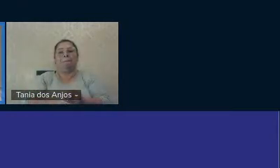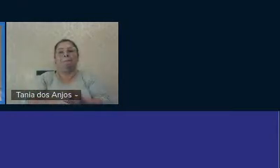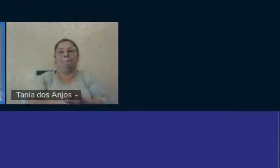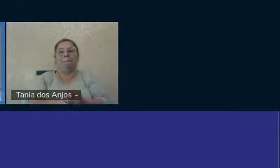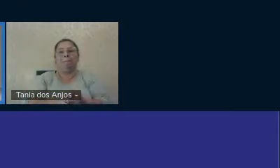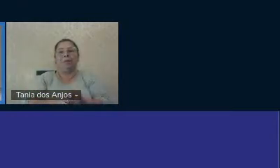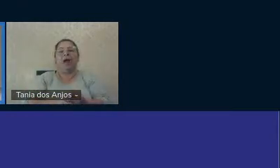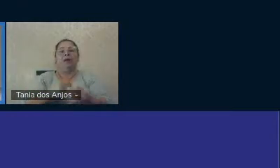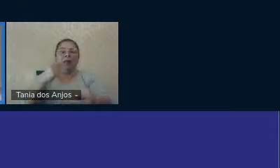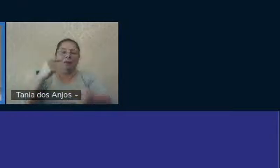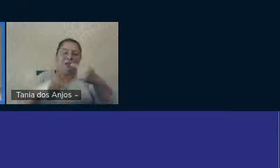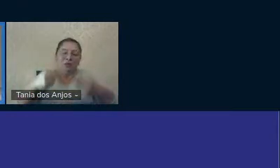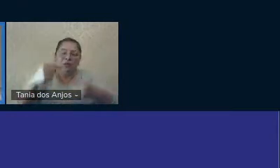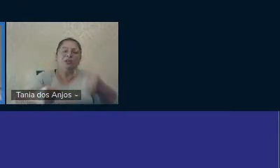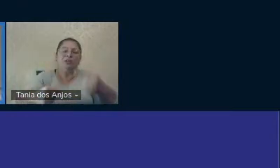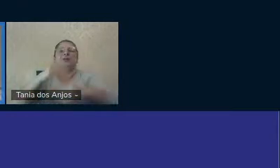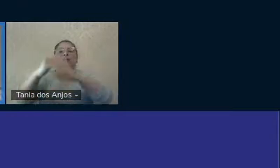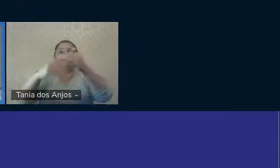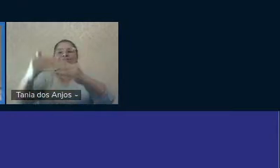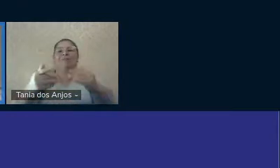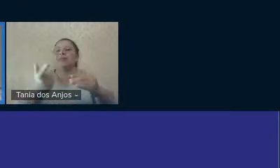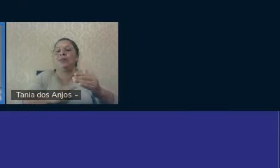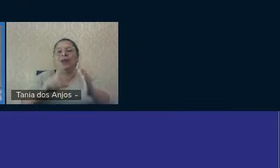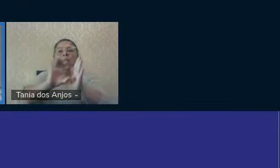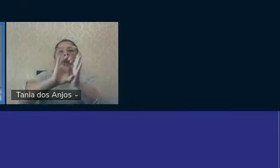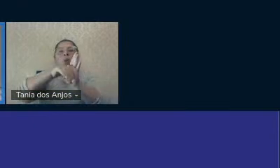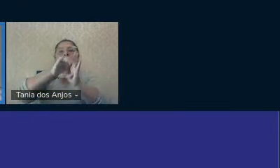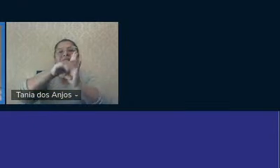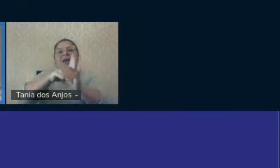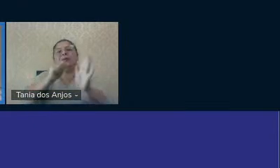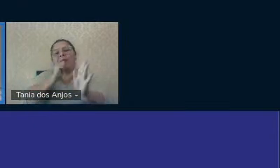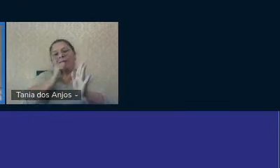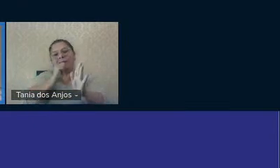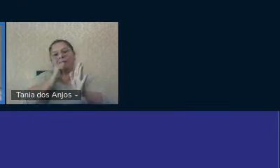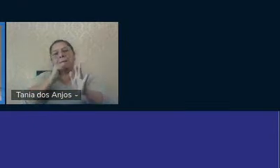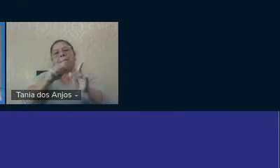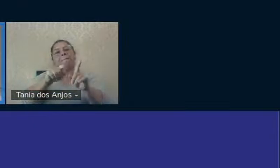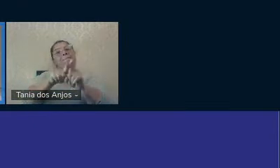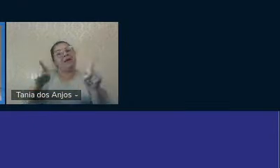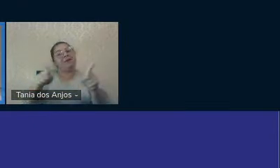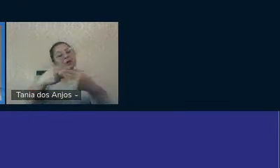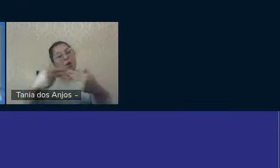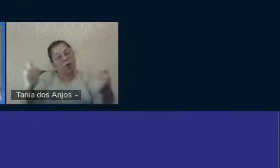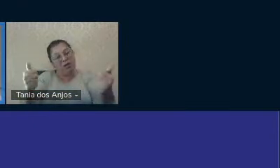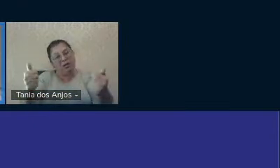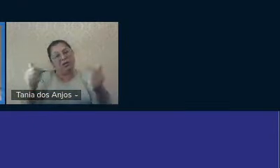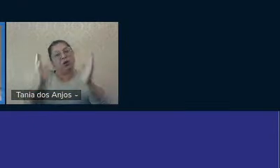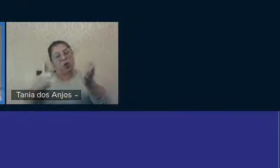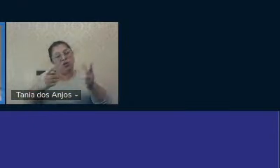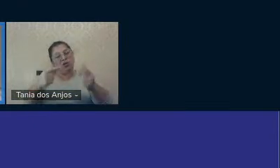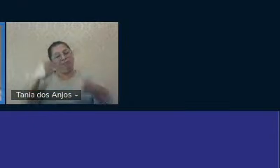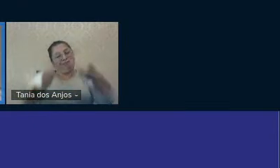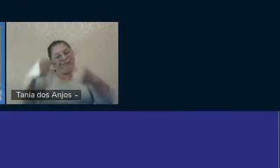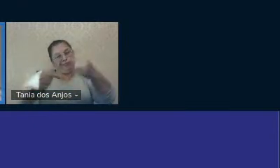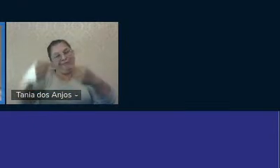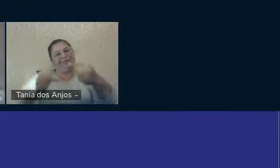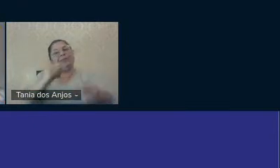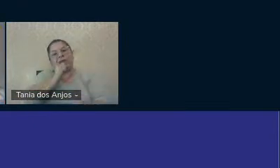assim, discutidas, né? Não existe um conceito fechado em relação a isso. São coisas que estão sendo discutidas,